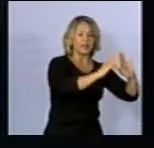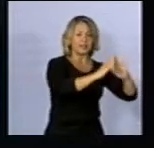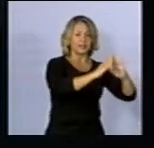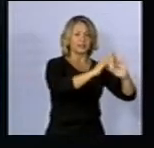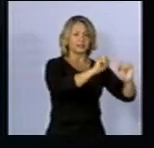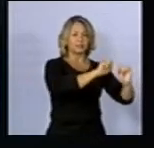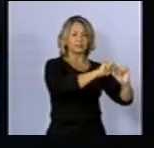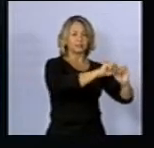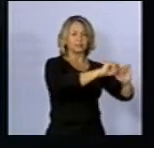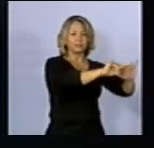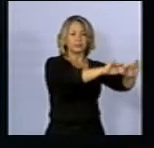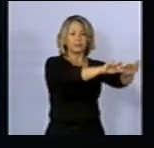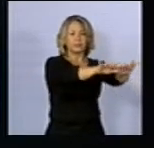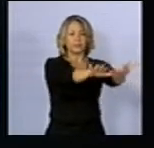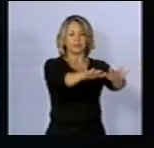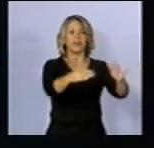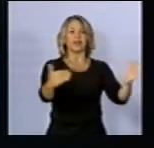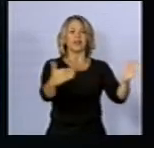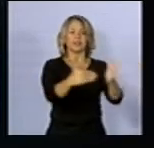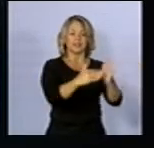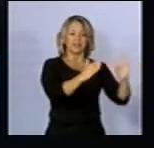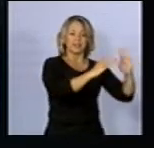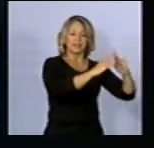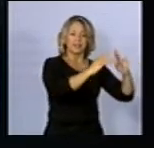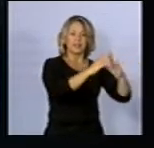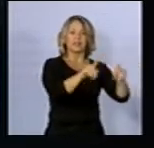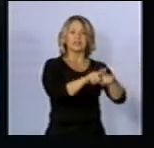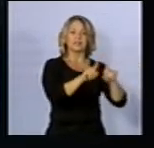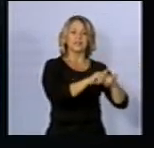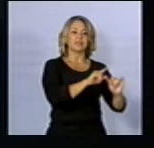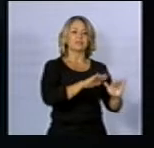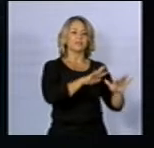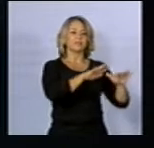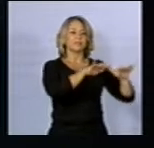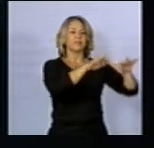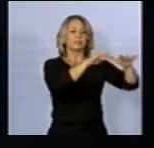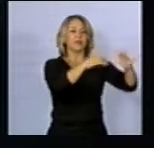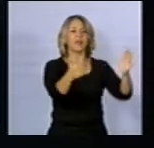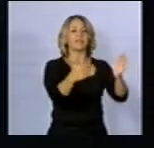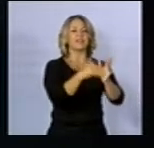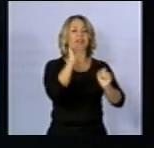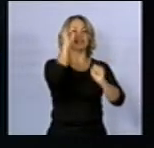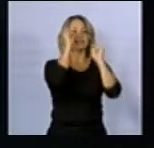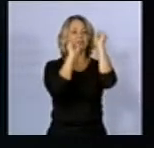até as residências e até as indústrias.